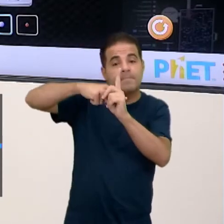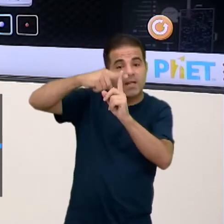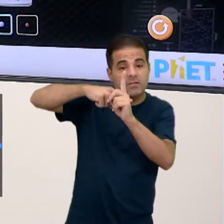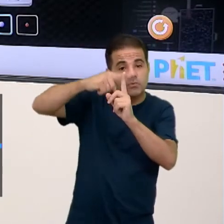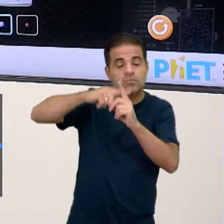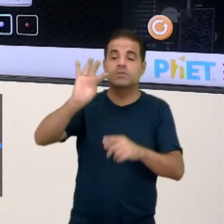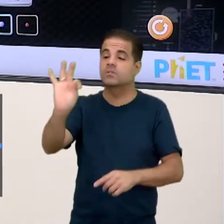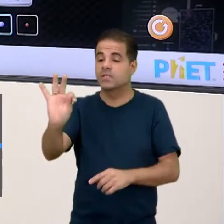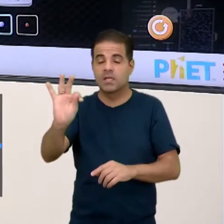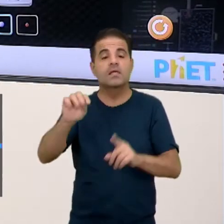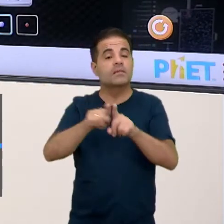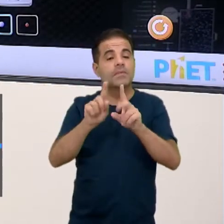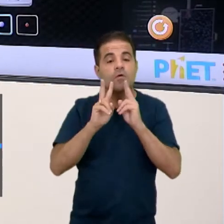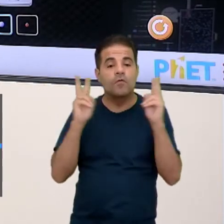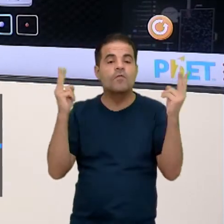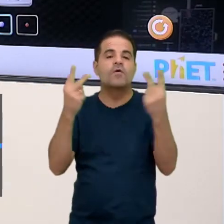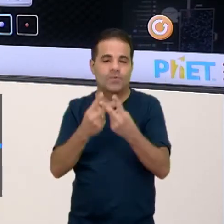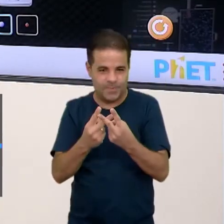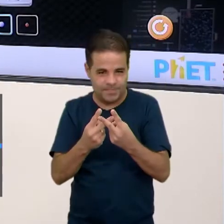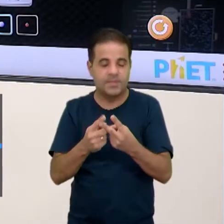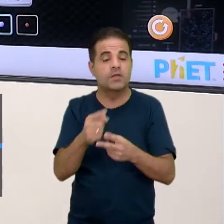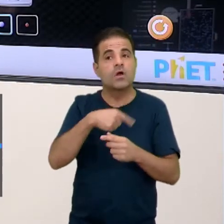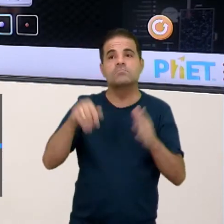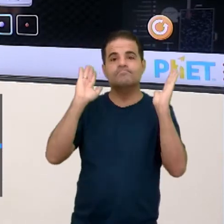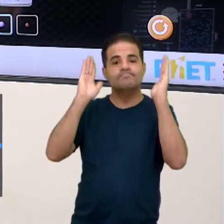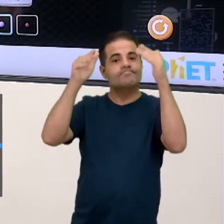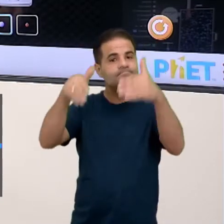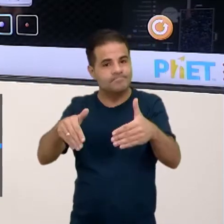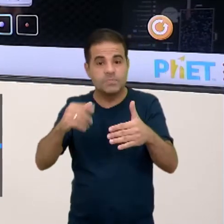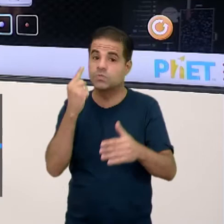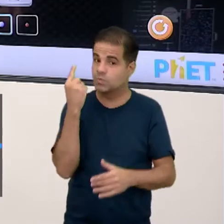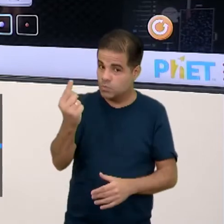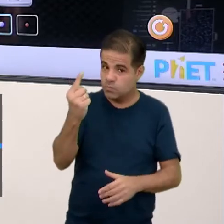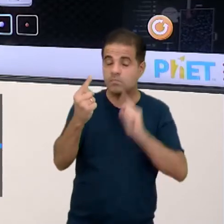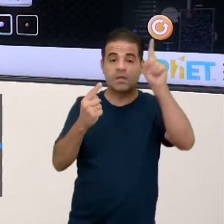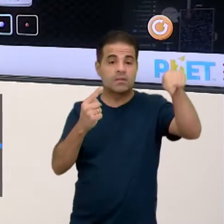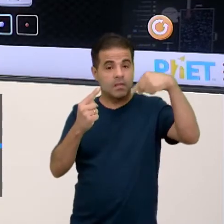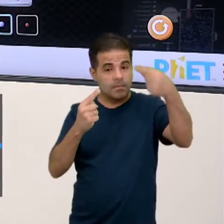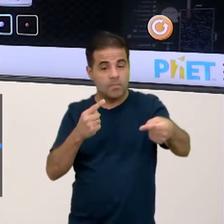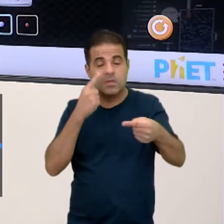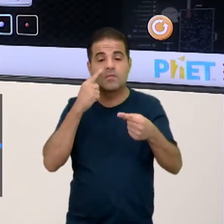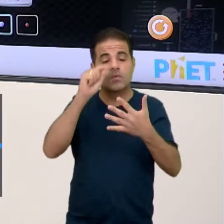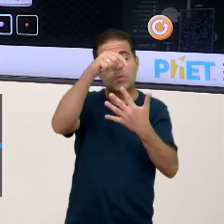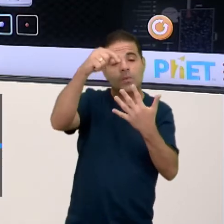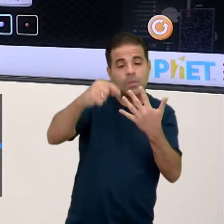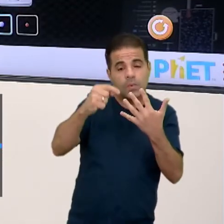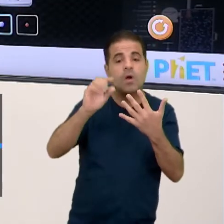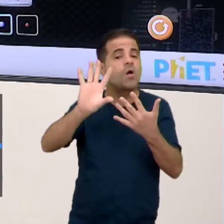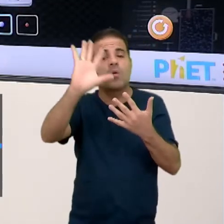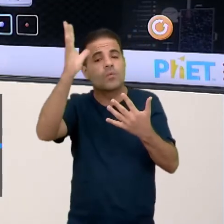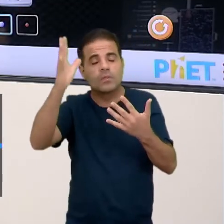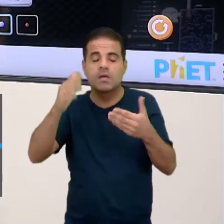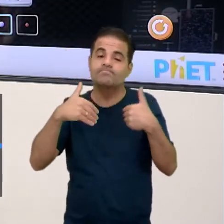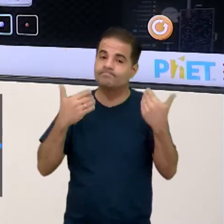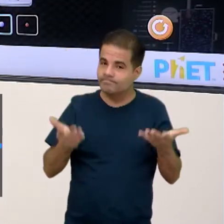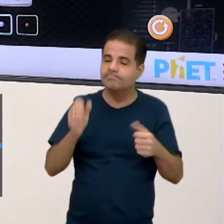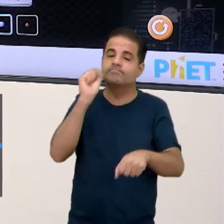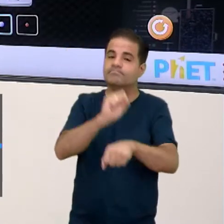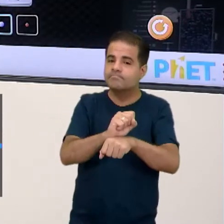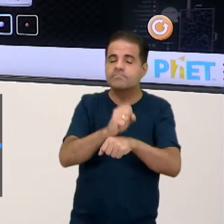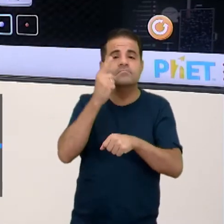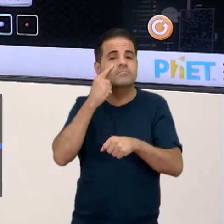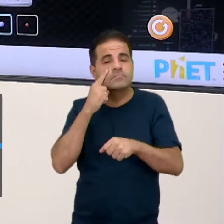T maiúsculo e o volume. Então a gente fixa uma e vê o que acontece com as outras duas, né? E aí o que a gente